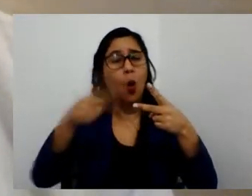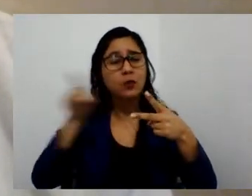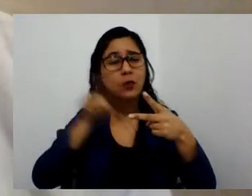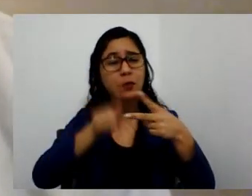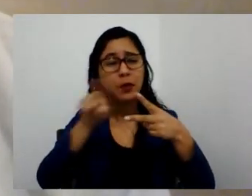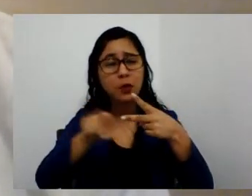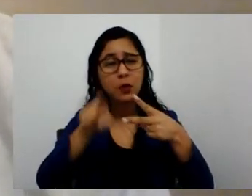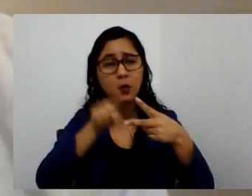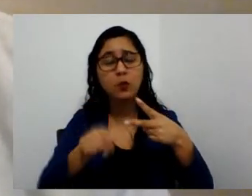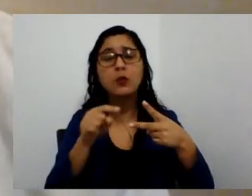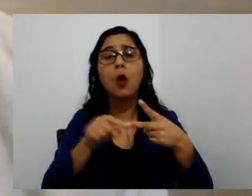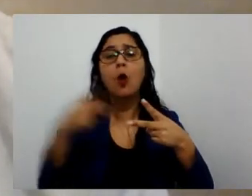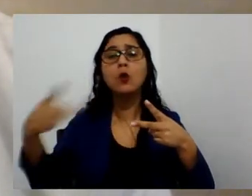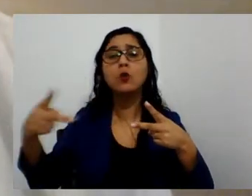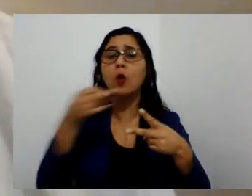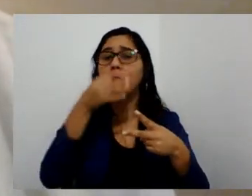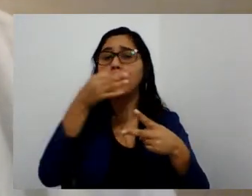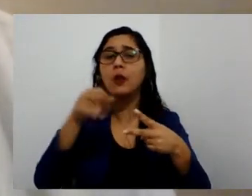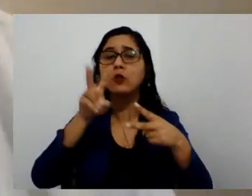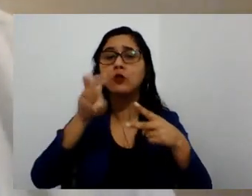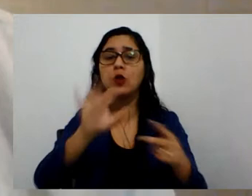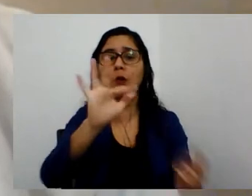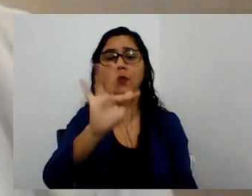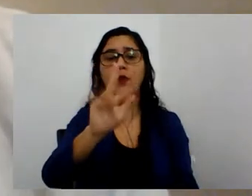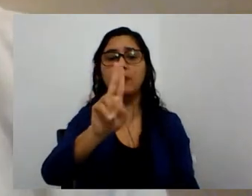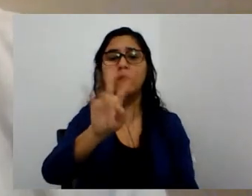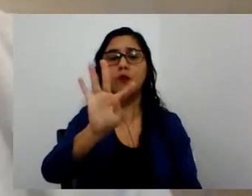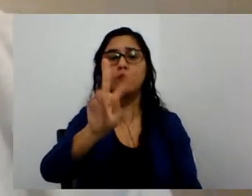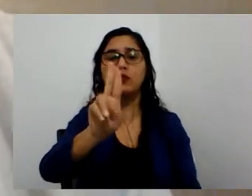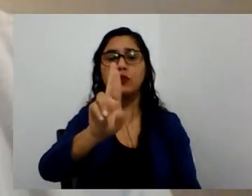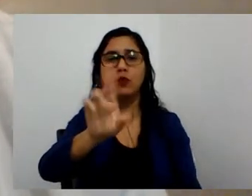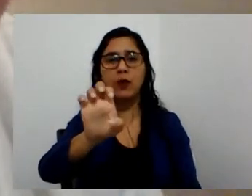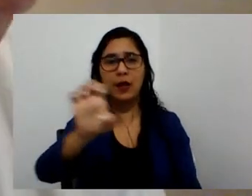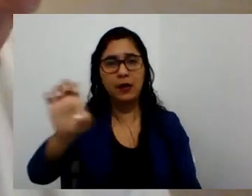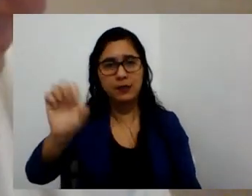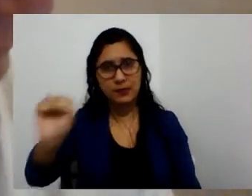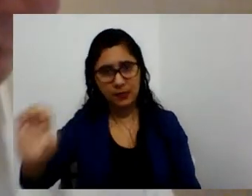a posição com relação ao Futurice, que